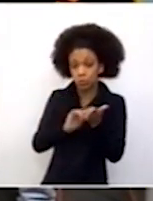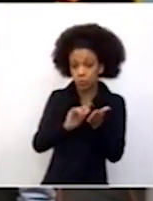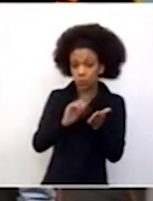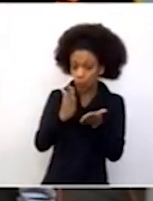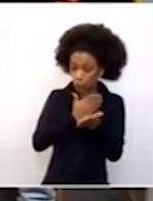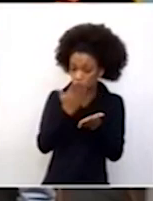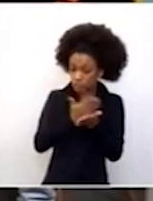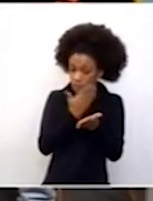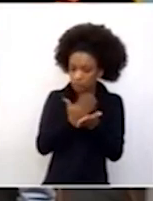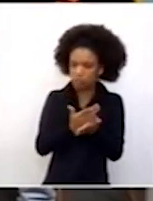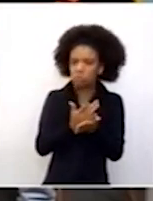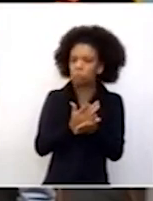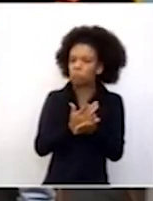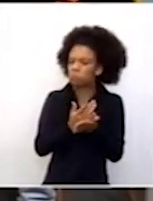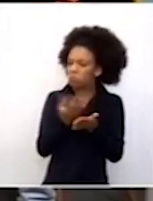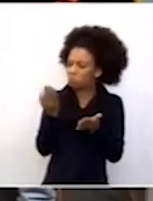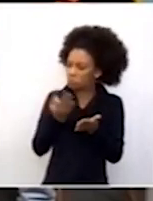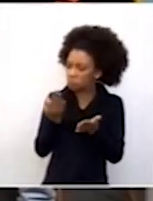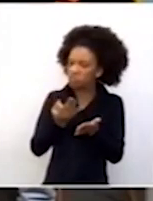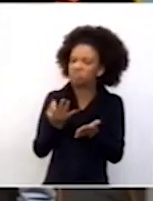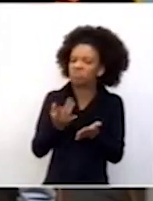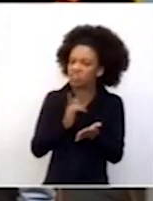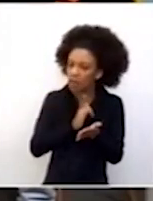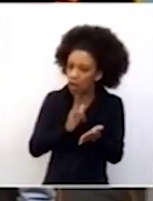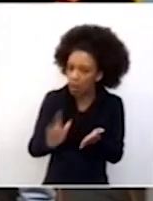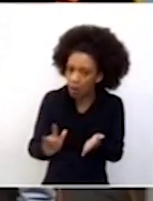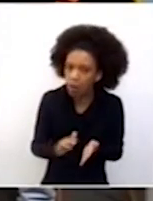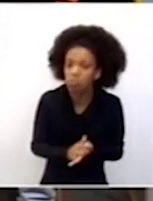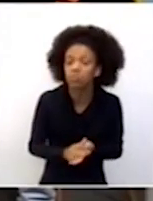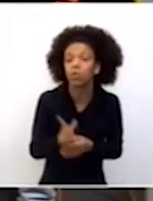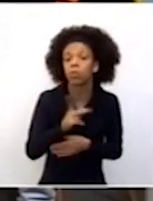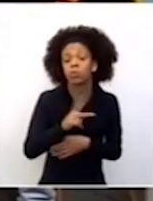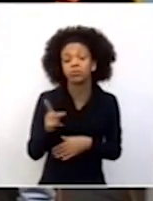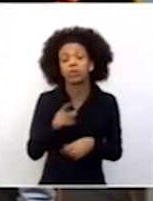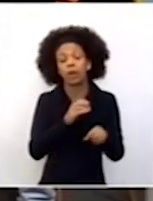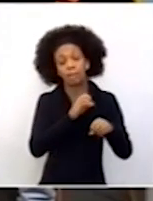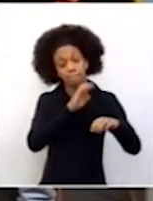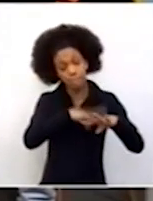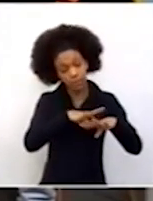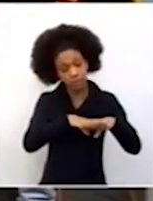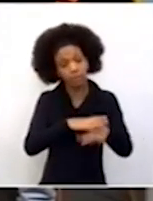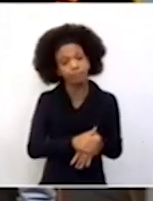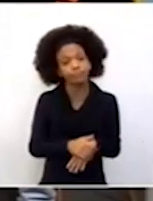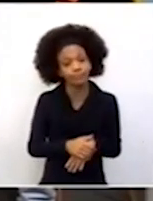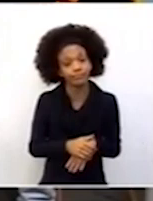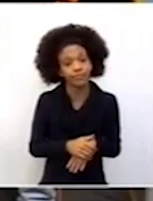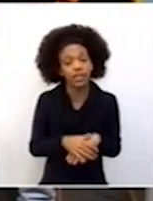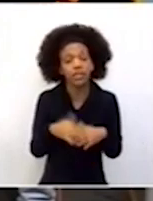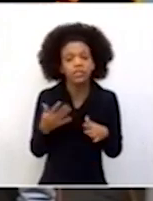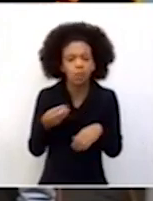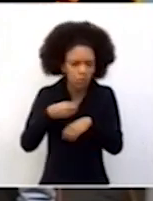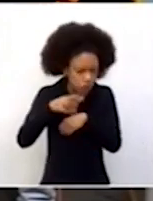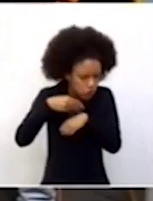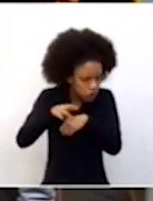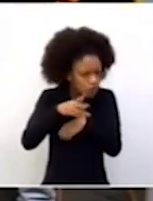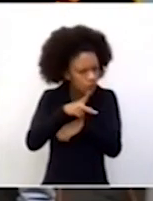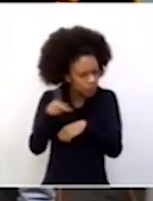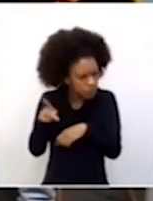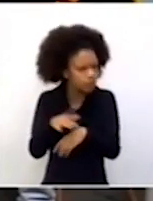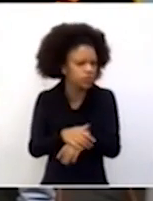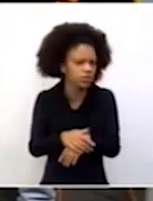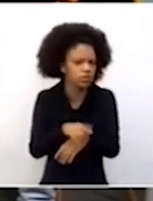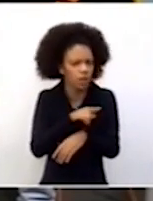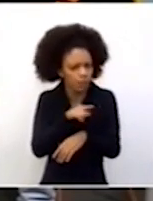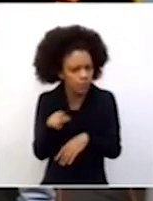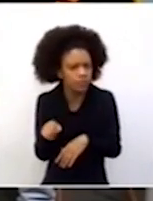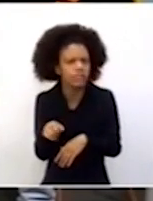amo. Exatamente, isso, né? Educador matemático, né? Então, uma dica para os professores, né? Estarem